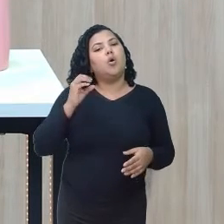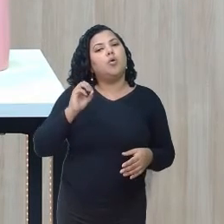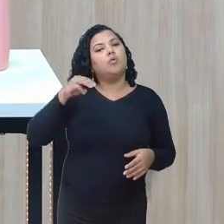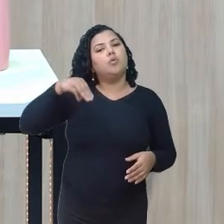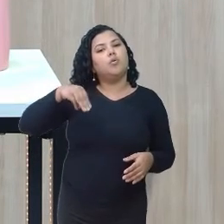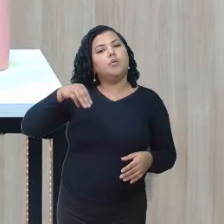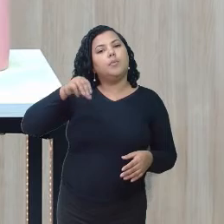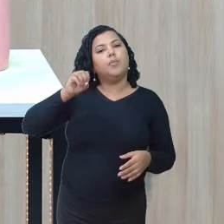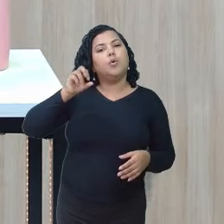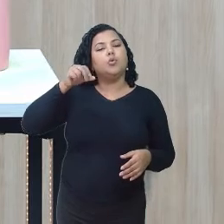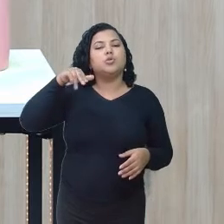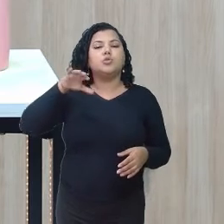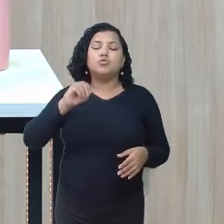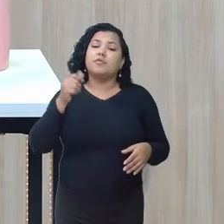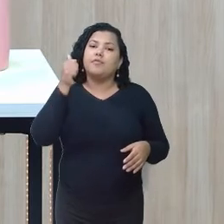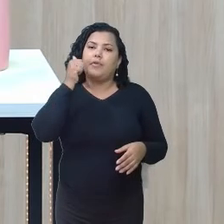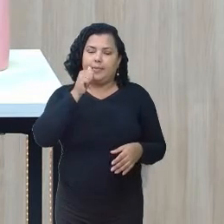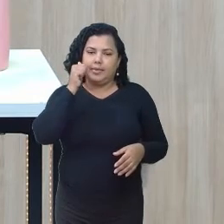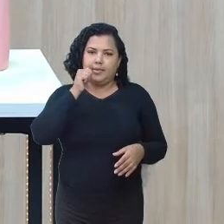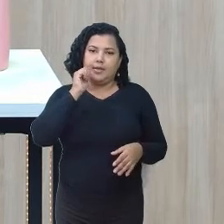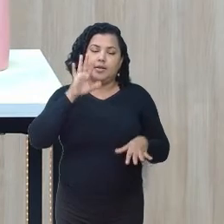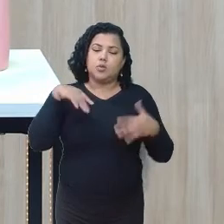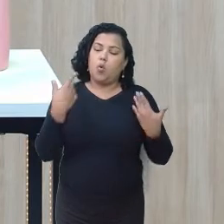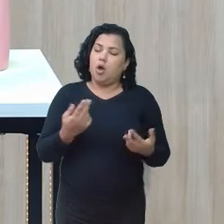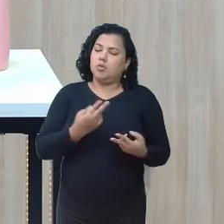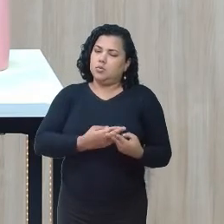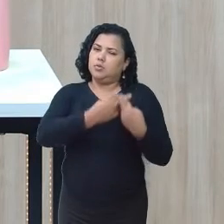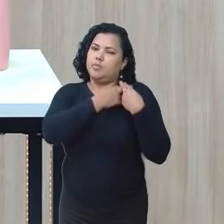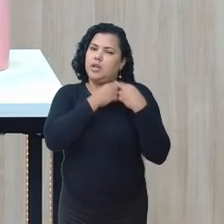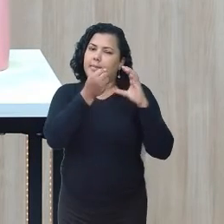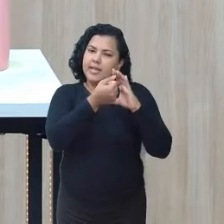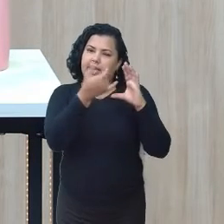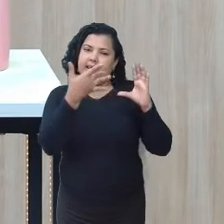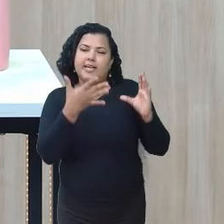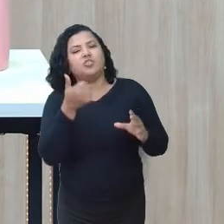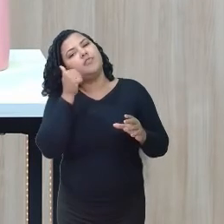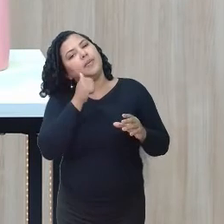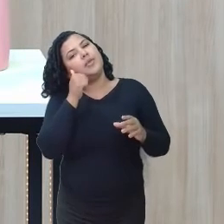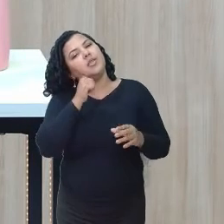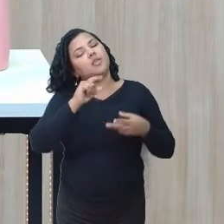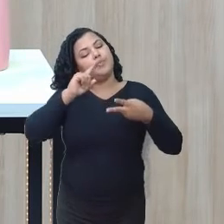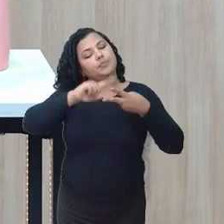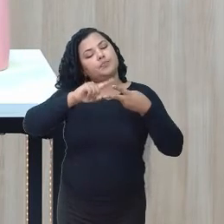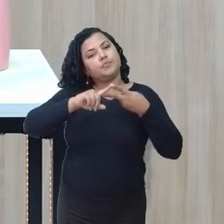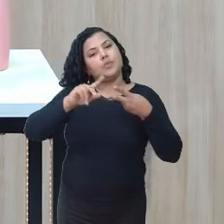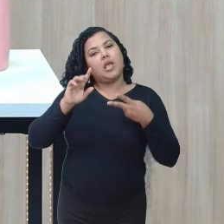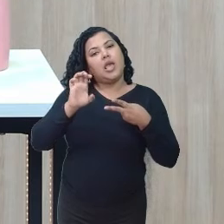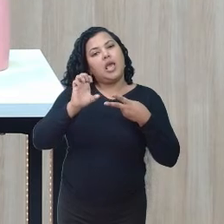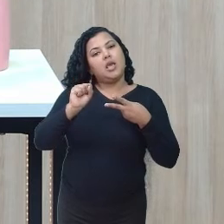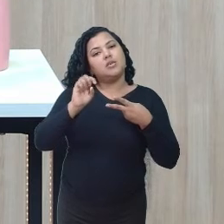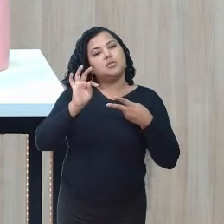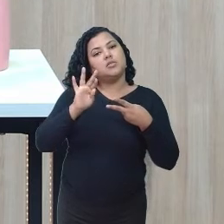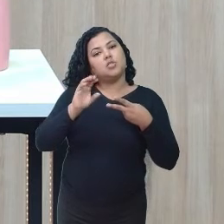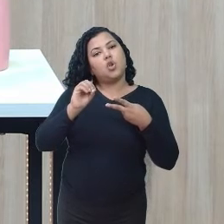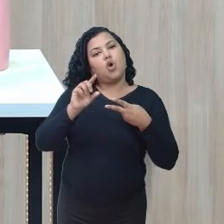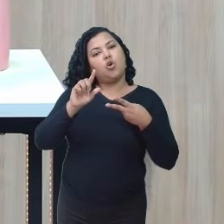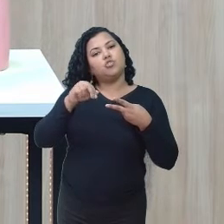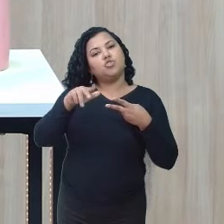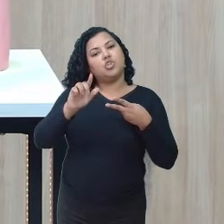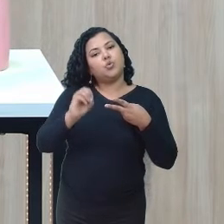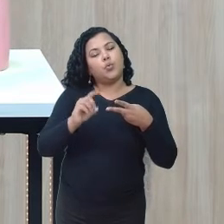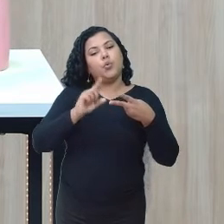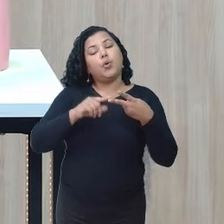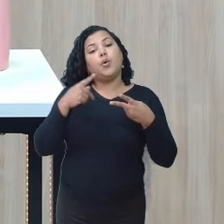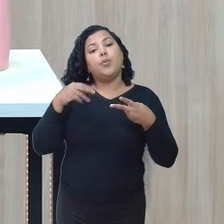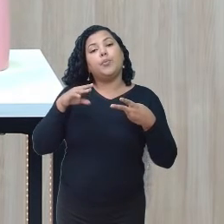Então, a responsabilidade dele para dar nossa característica feminina, tanto o estrógeno como a progesterona,